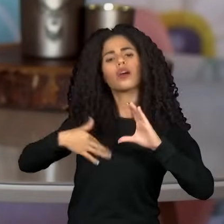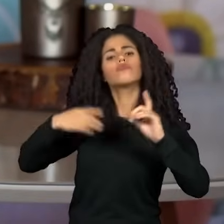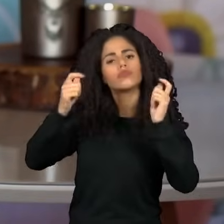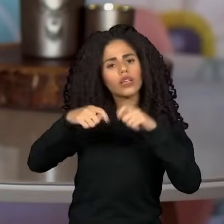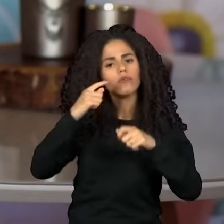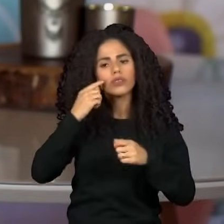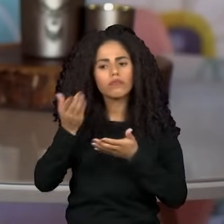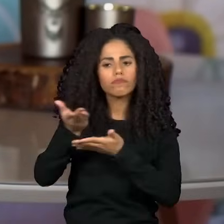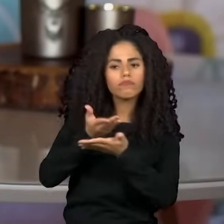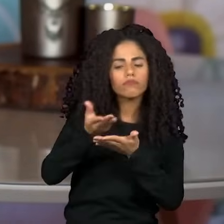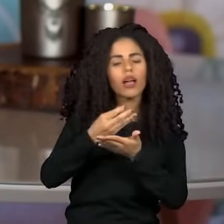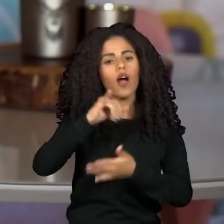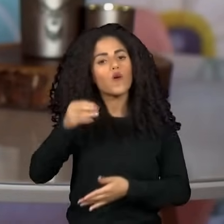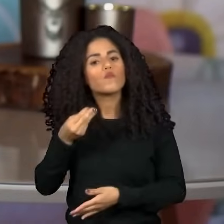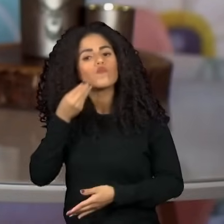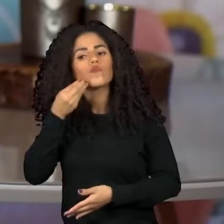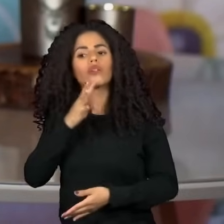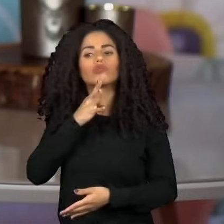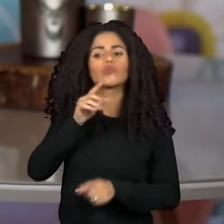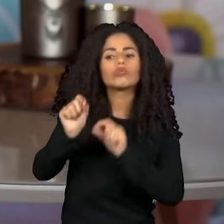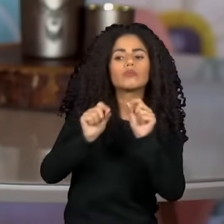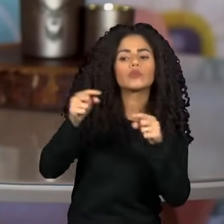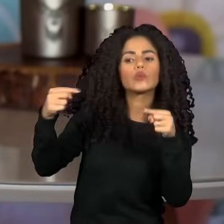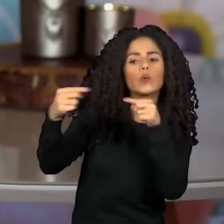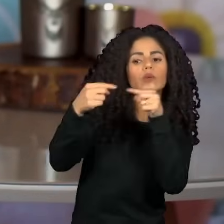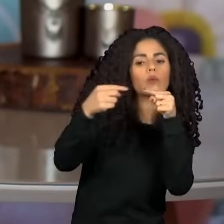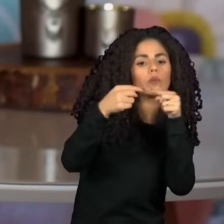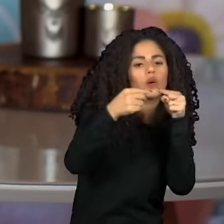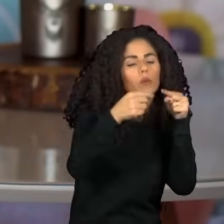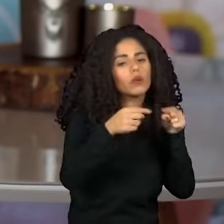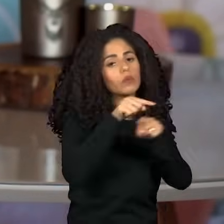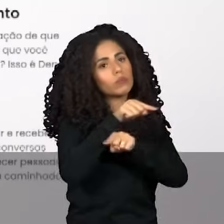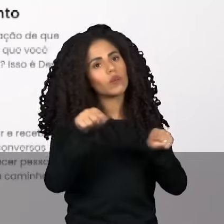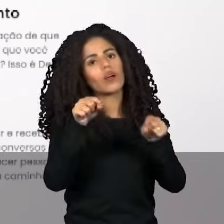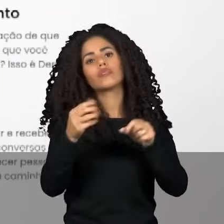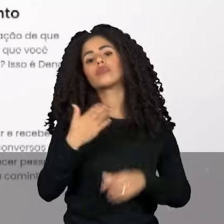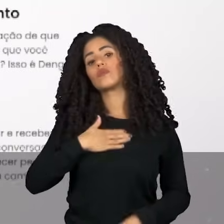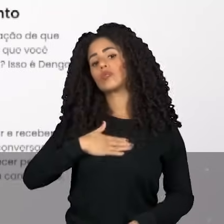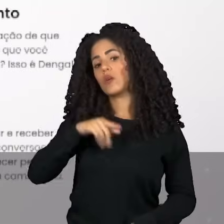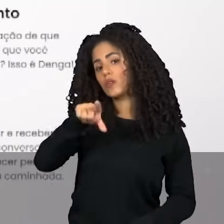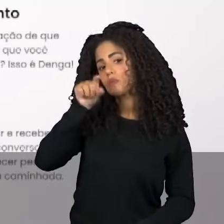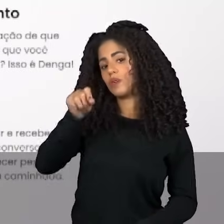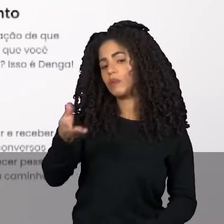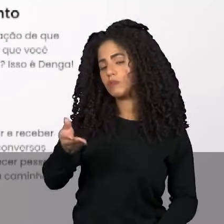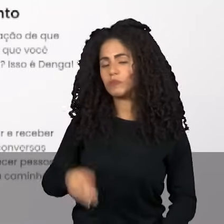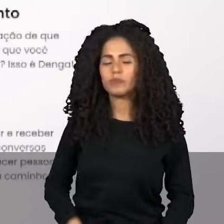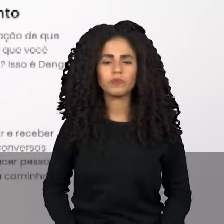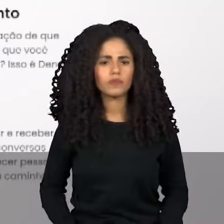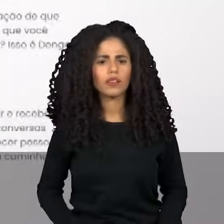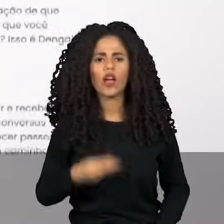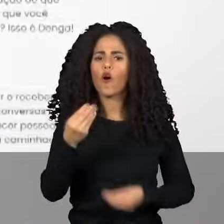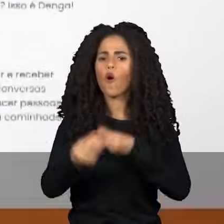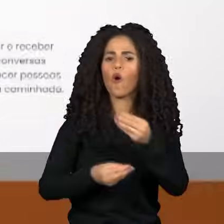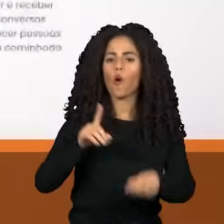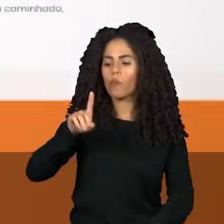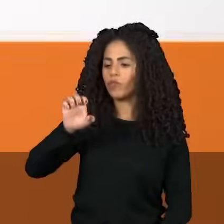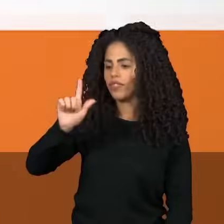tem a oportunidade de ver as pessoas que estão num raio definido de quilometragem que você mesmo escolhe. Bom, por que denga,